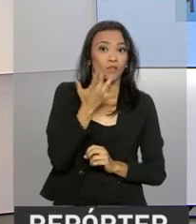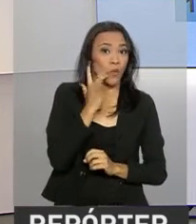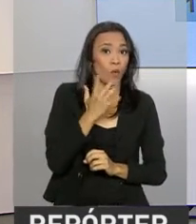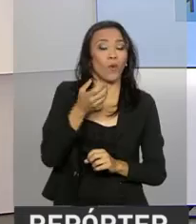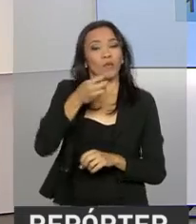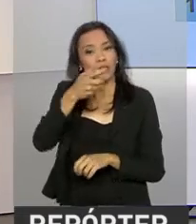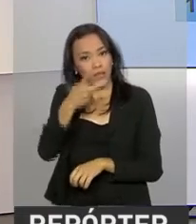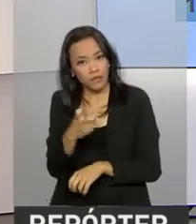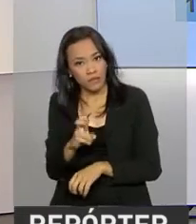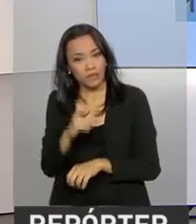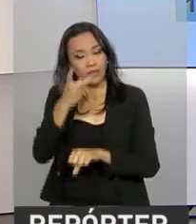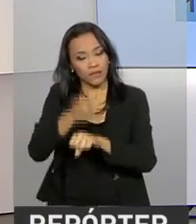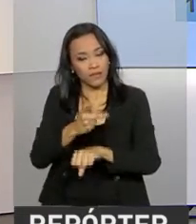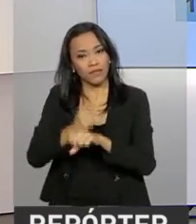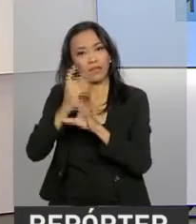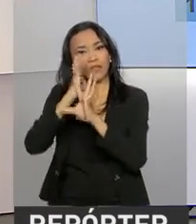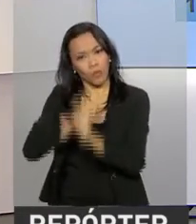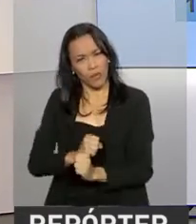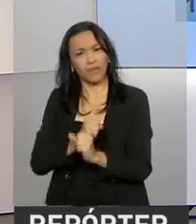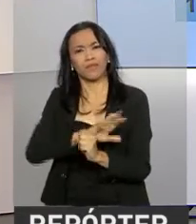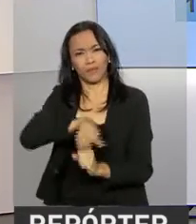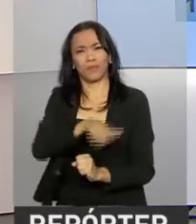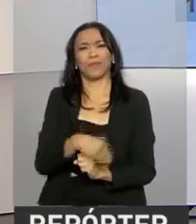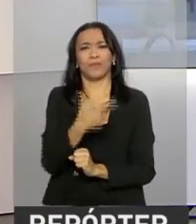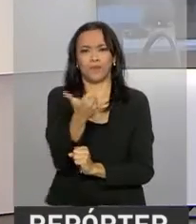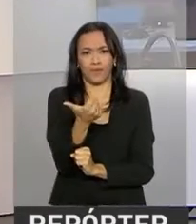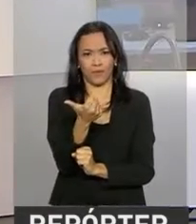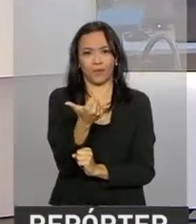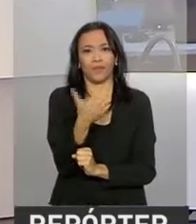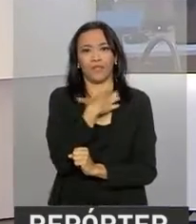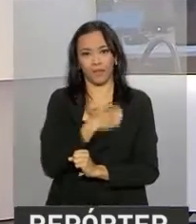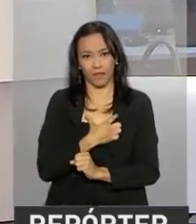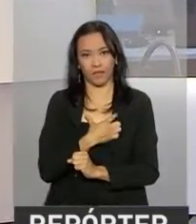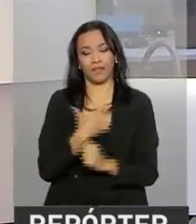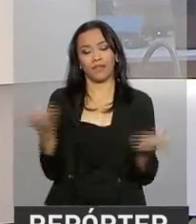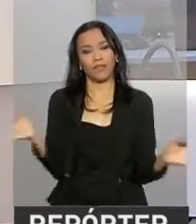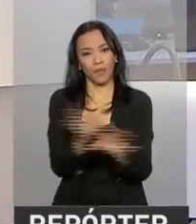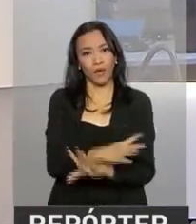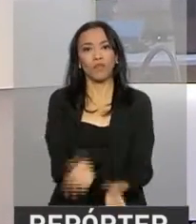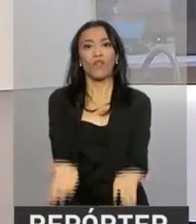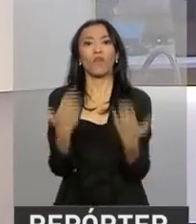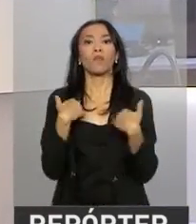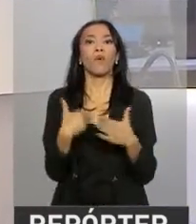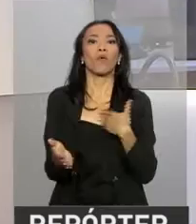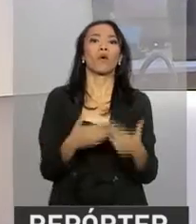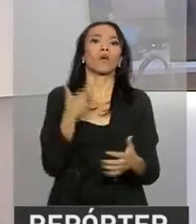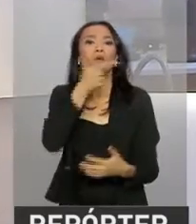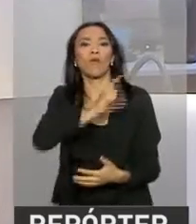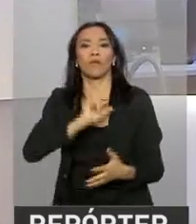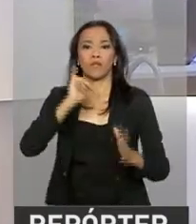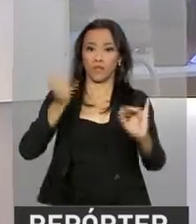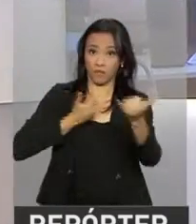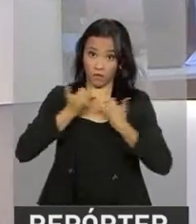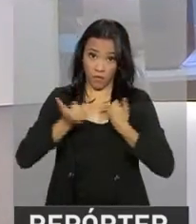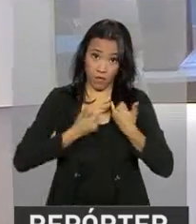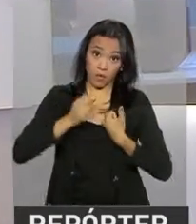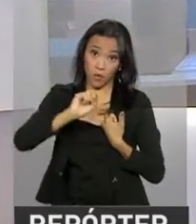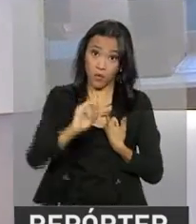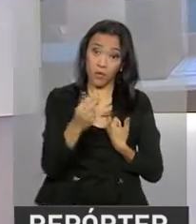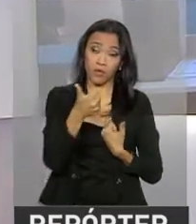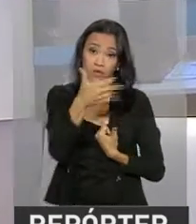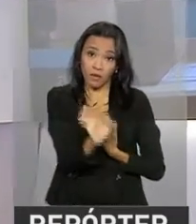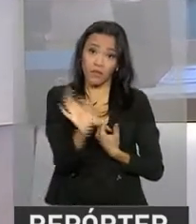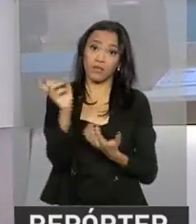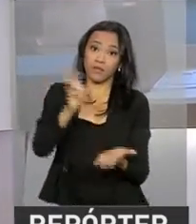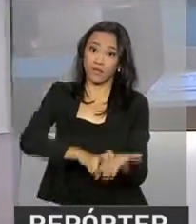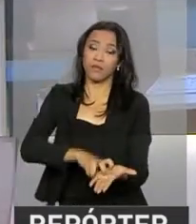prata e 4 de bronze, total 12 medalhas. E nós ficamos por aqui. Voltamos a qualquer momento com outras informações ou às 10